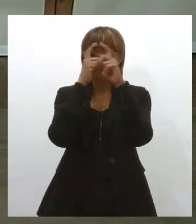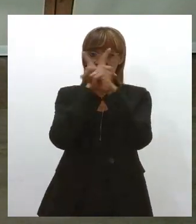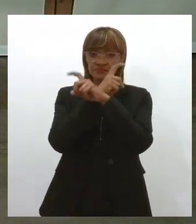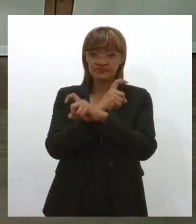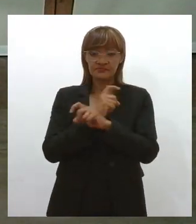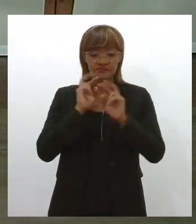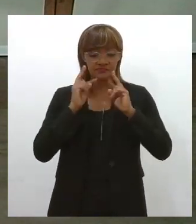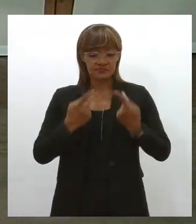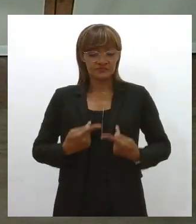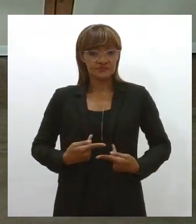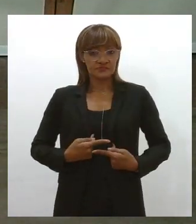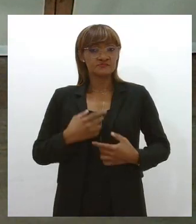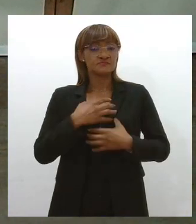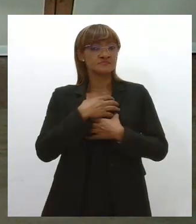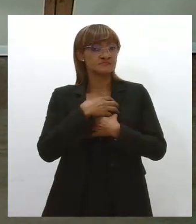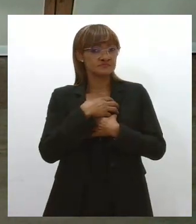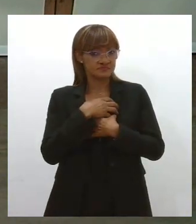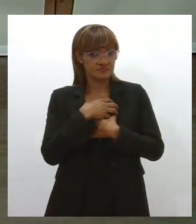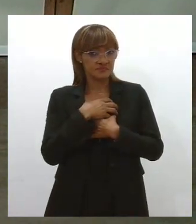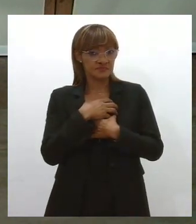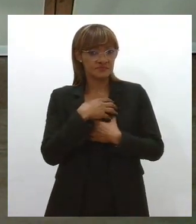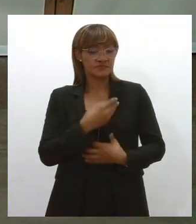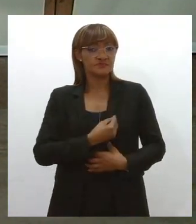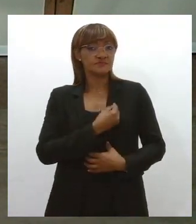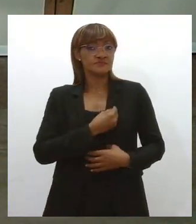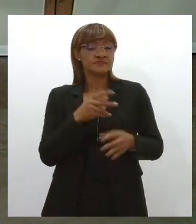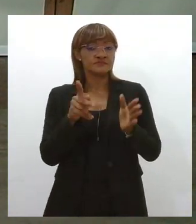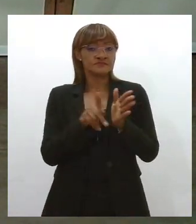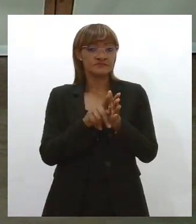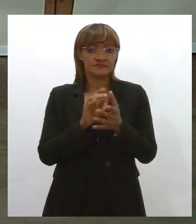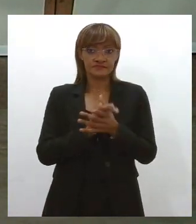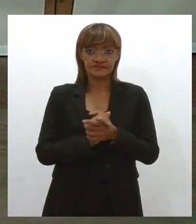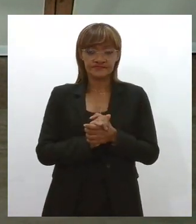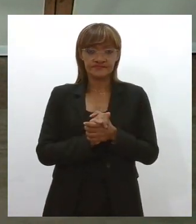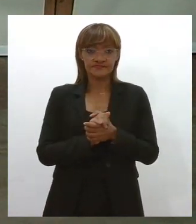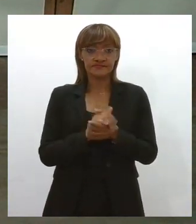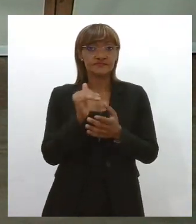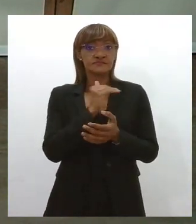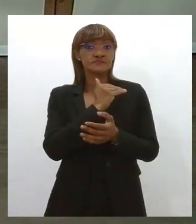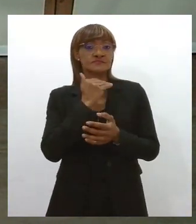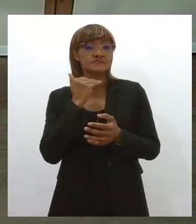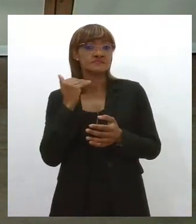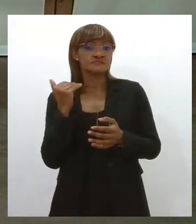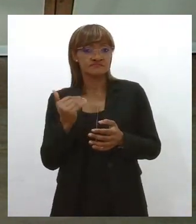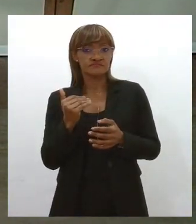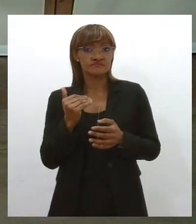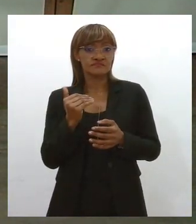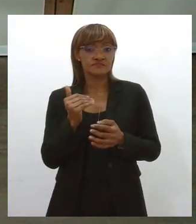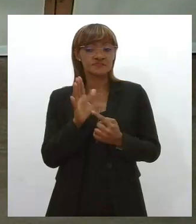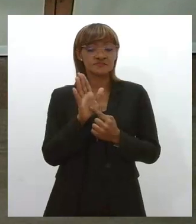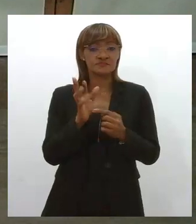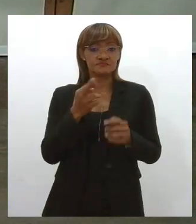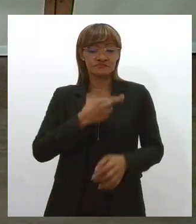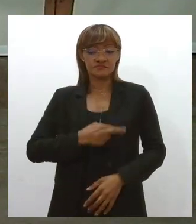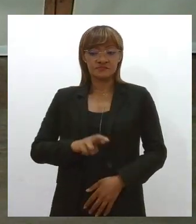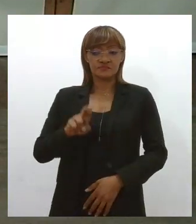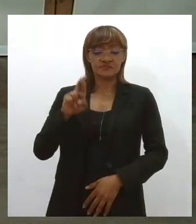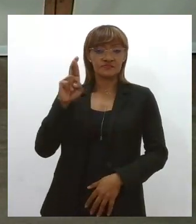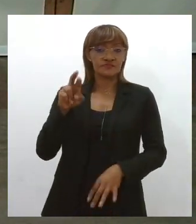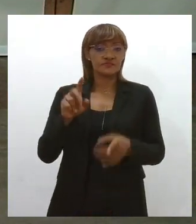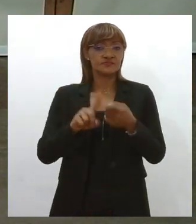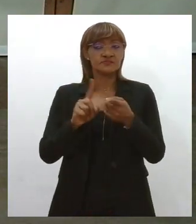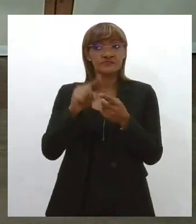de enfrentar sua própria finitude. A morte é considerada a mãe das religiões e da filosofia, já que ela